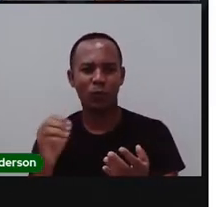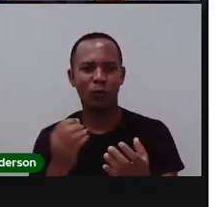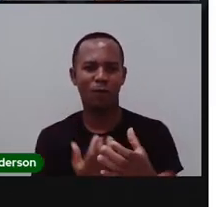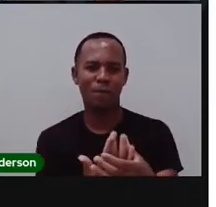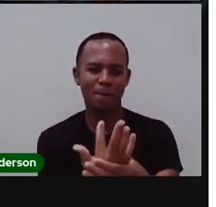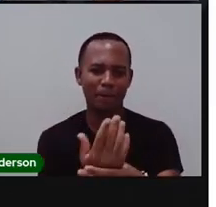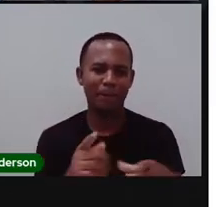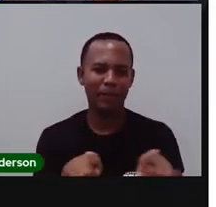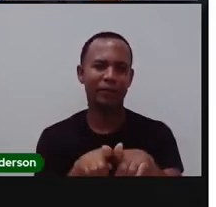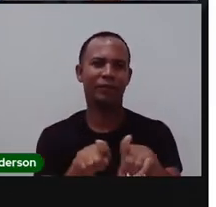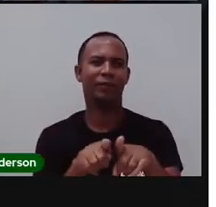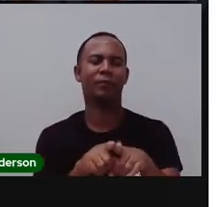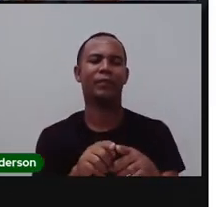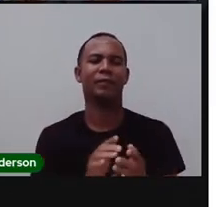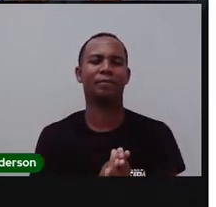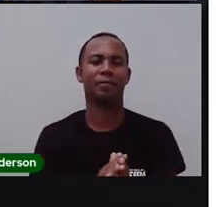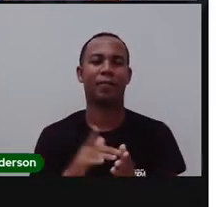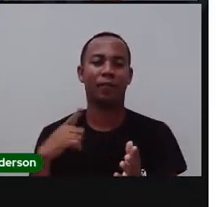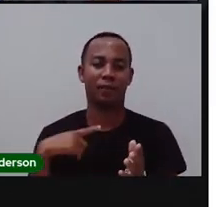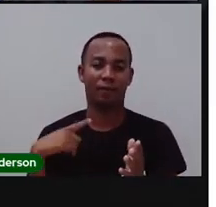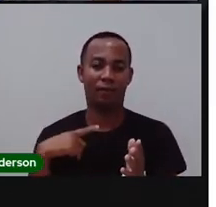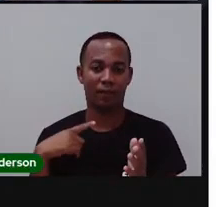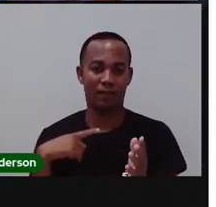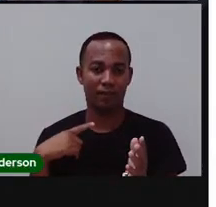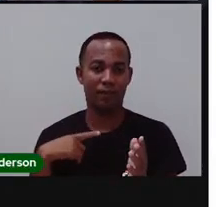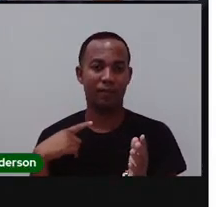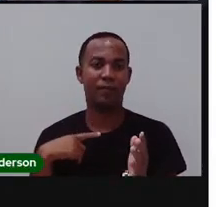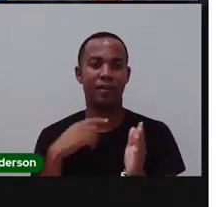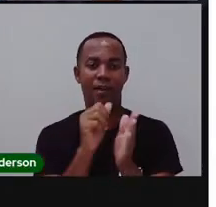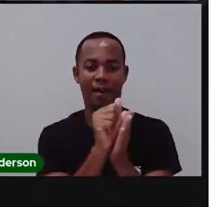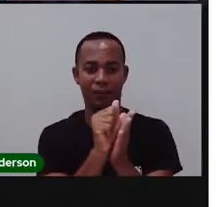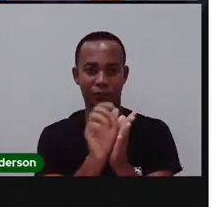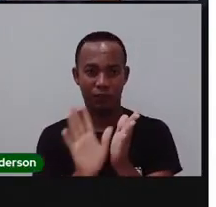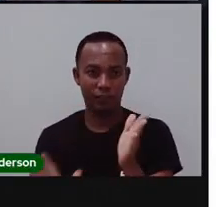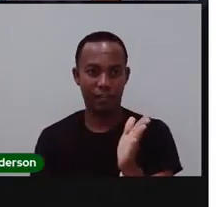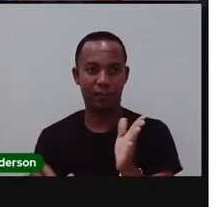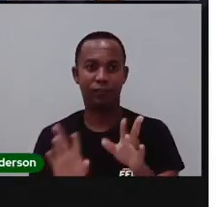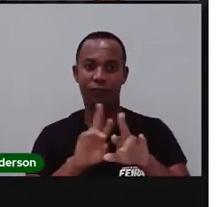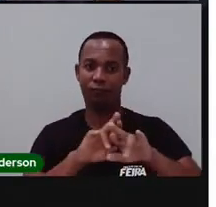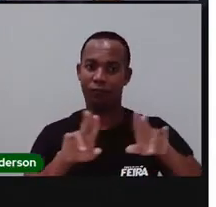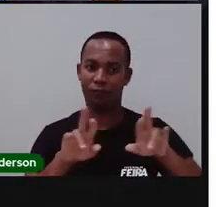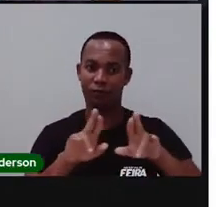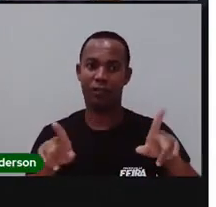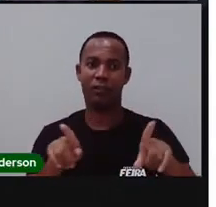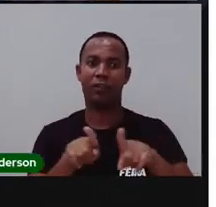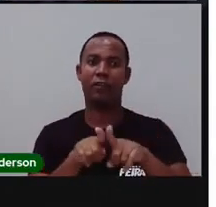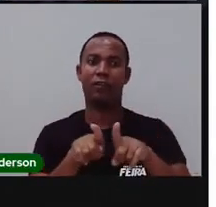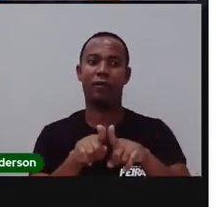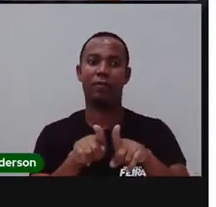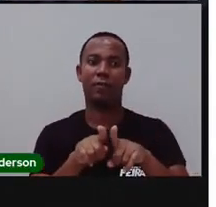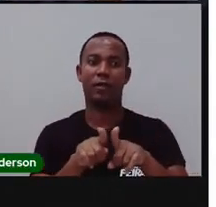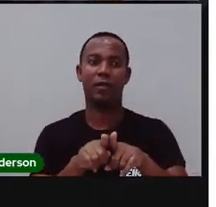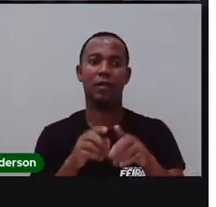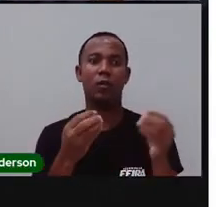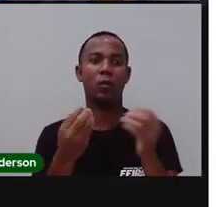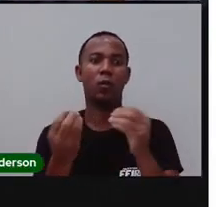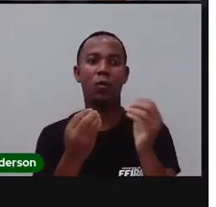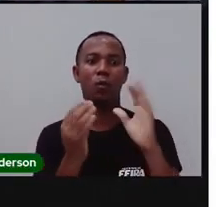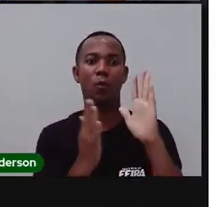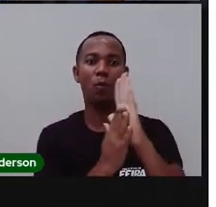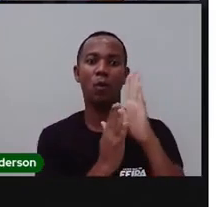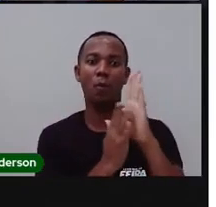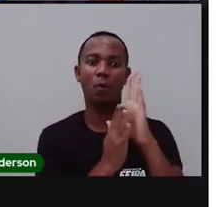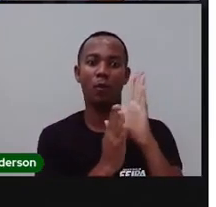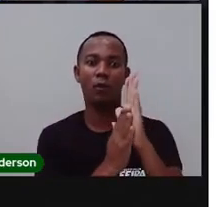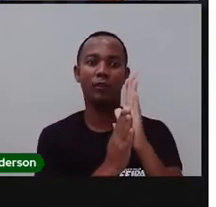seguinte, que essas atividades, que essa atividade, assim como todas as outras que a PAU sinaliza, é uma atividade que foi proposta pela SEDUC,